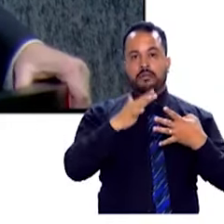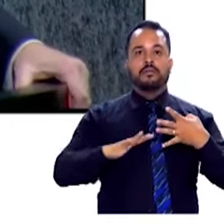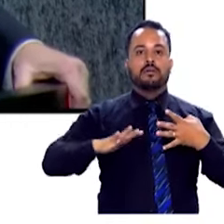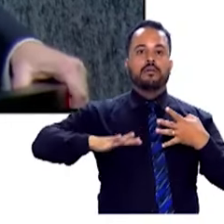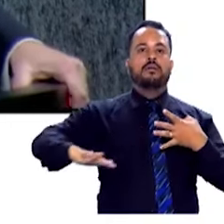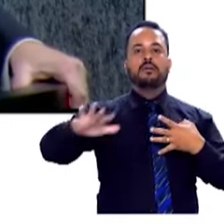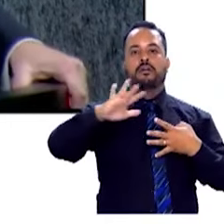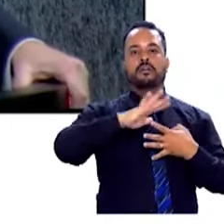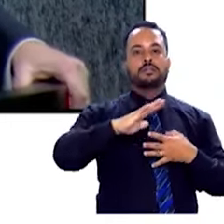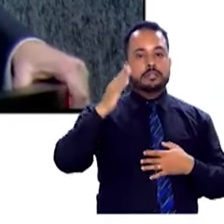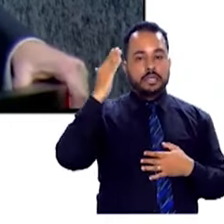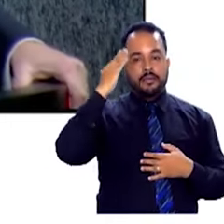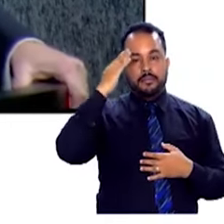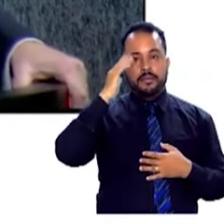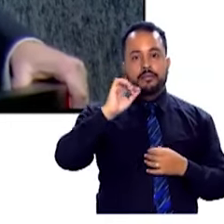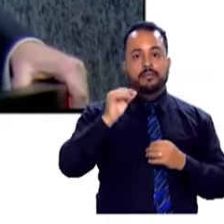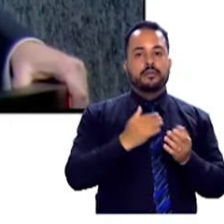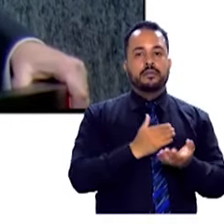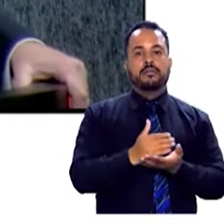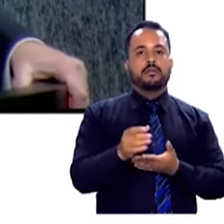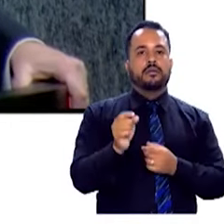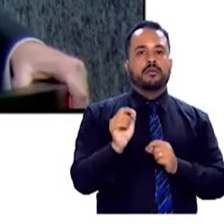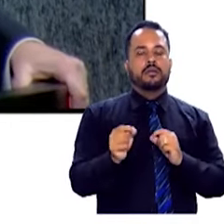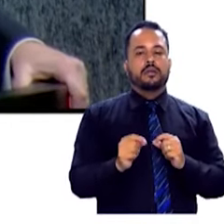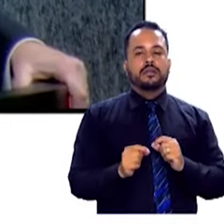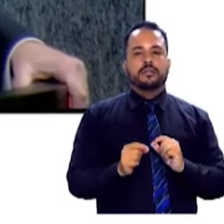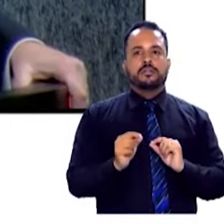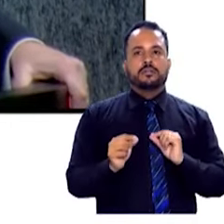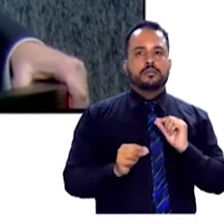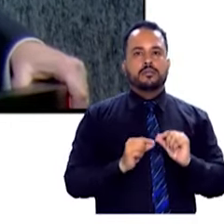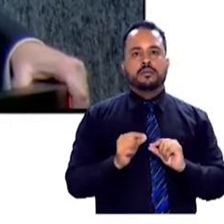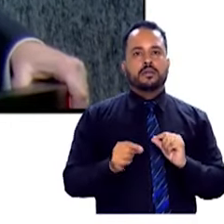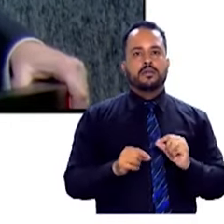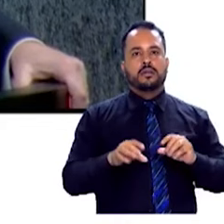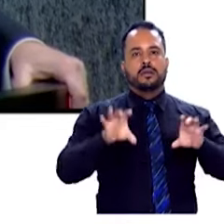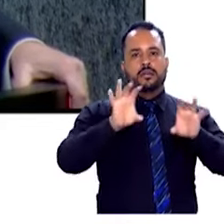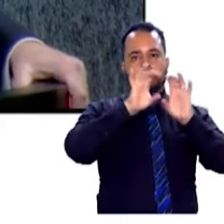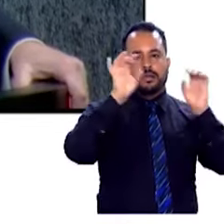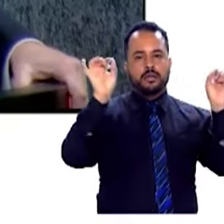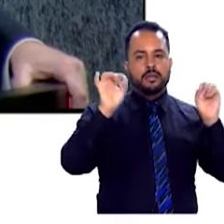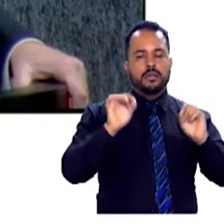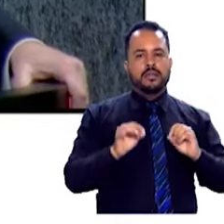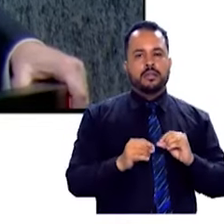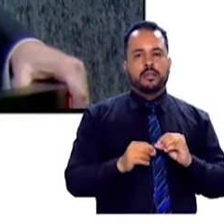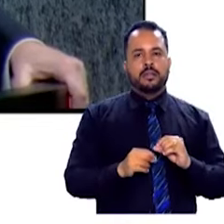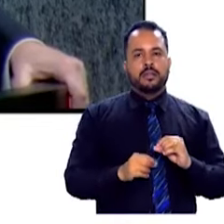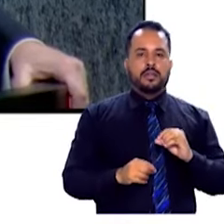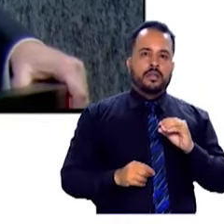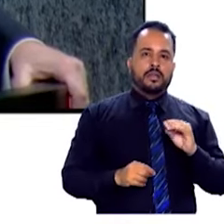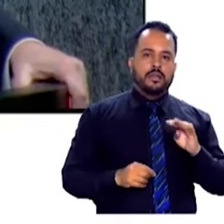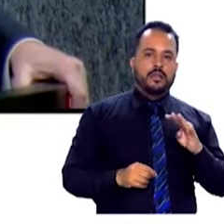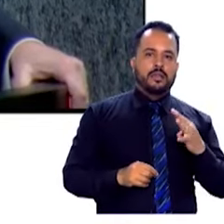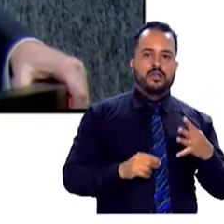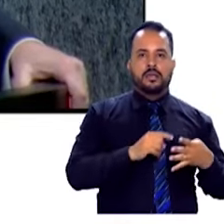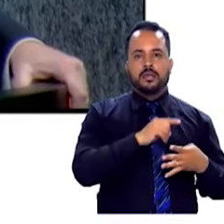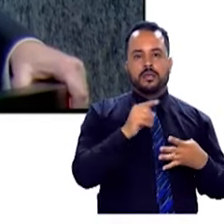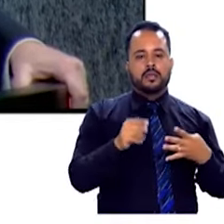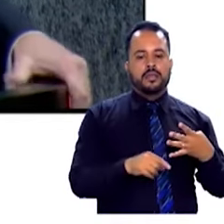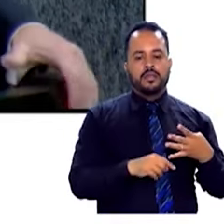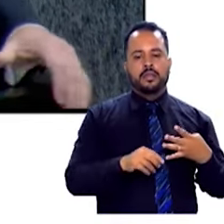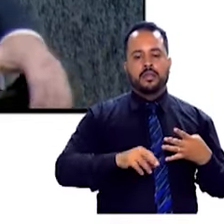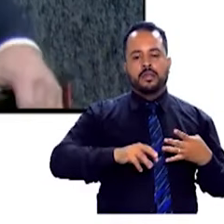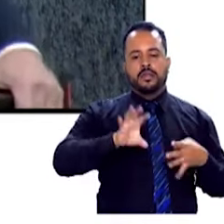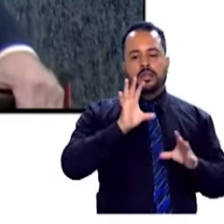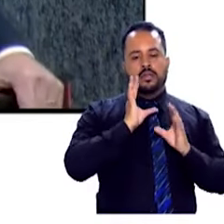eh No começo era só que a corte a courte of session a corte de cassação na Court of session